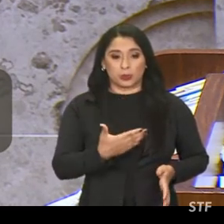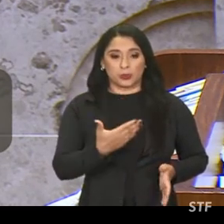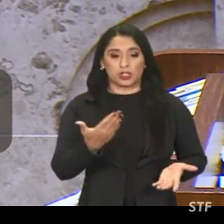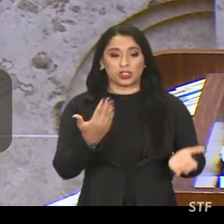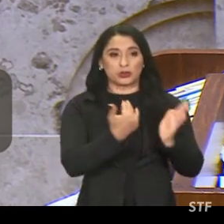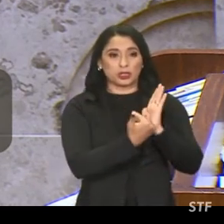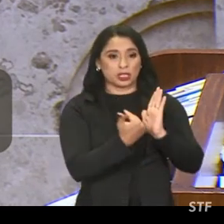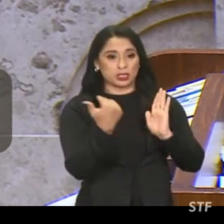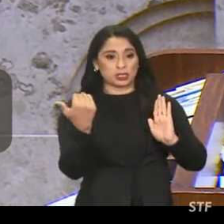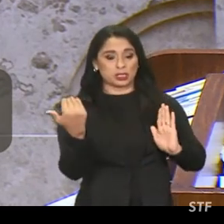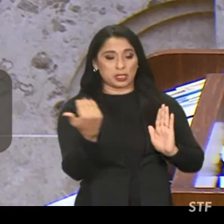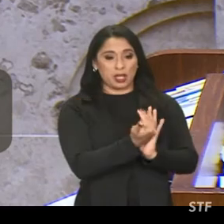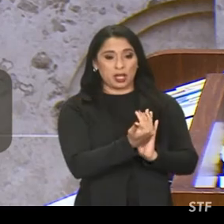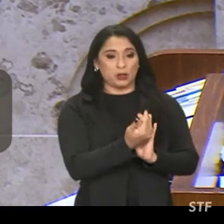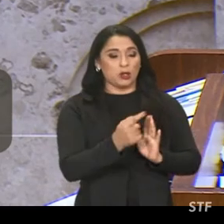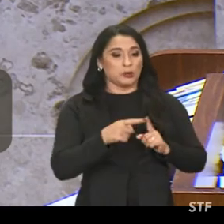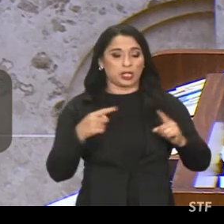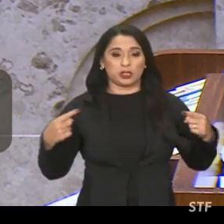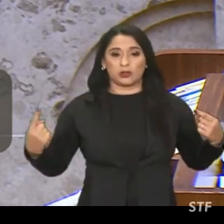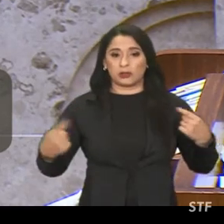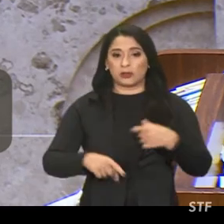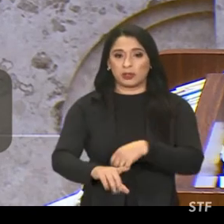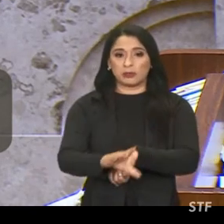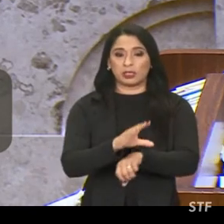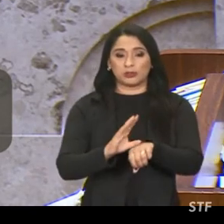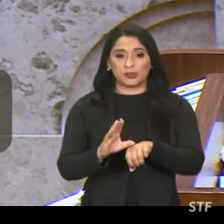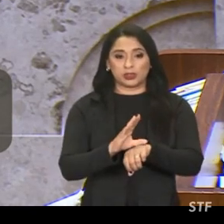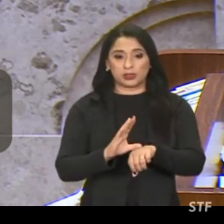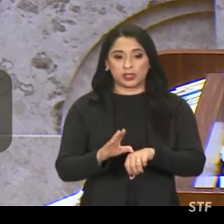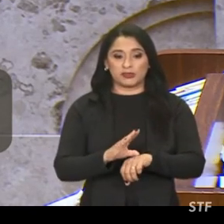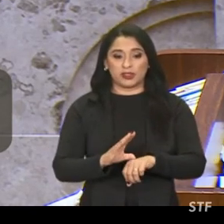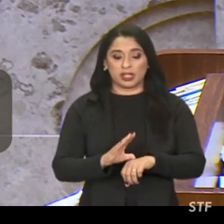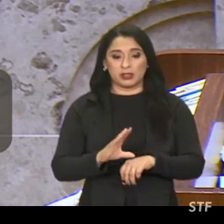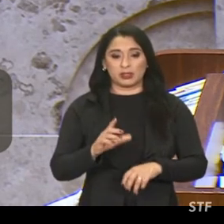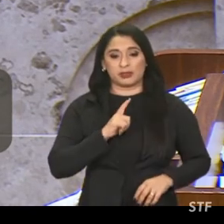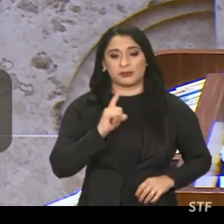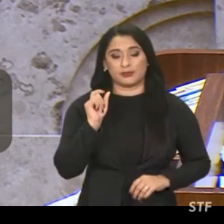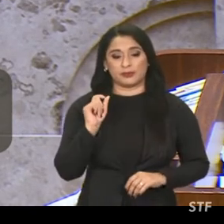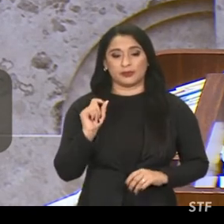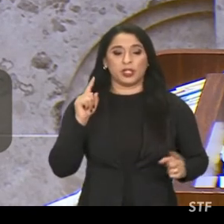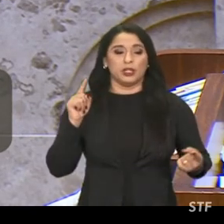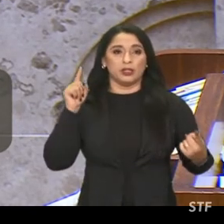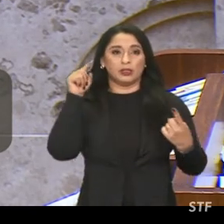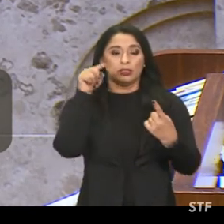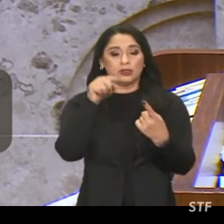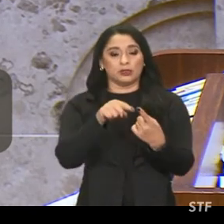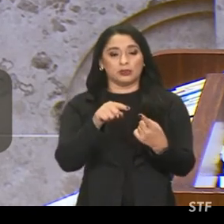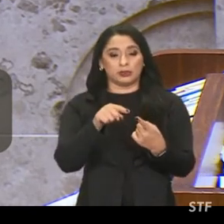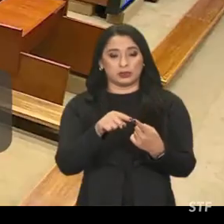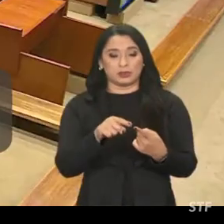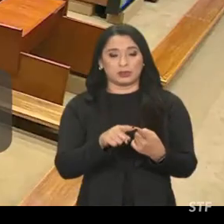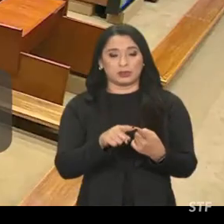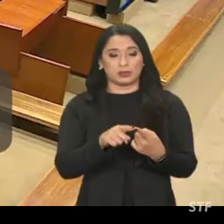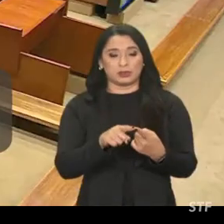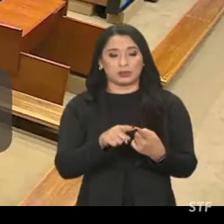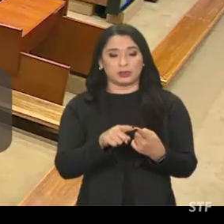pela inconstitucionalidade da lei objeto da ação direta de inconstitucionalidade. Muito obrigado.